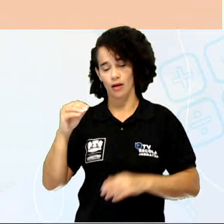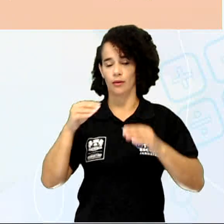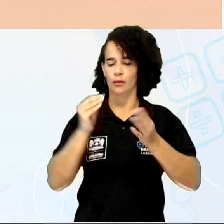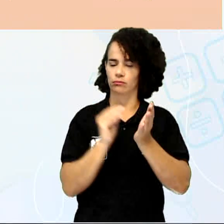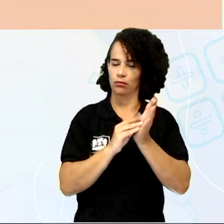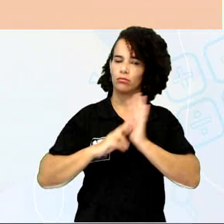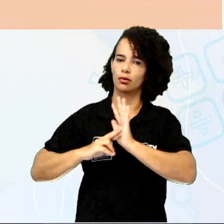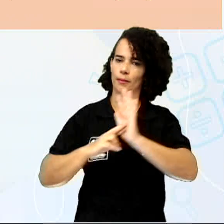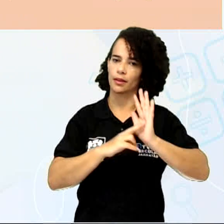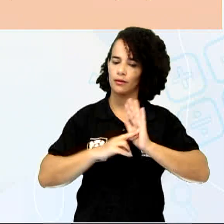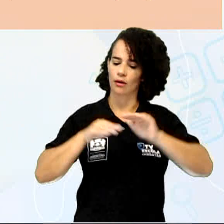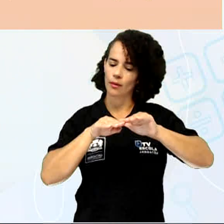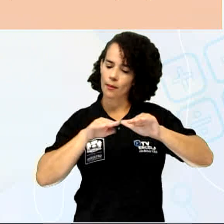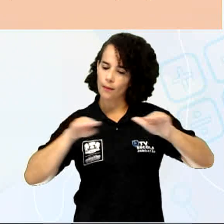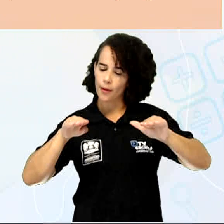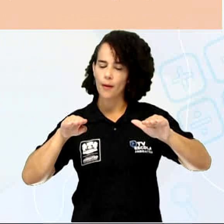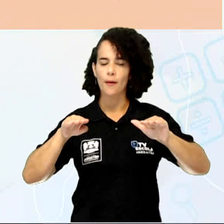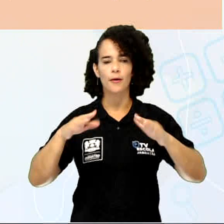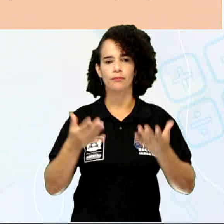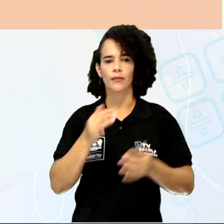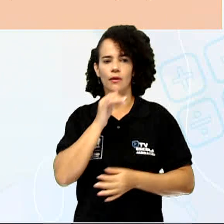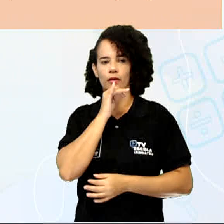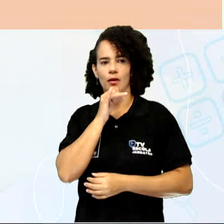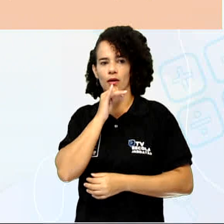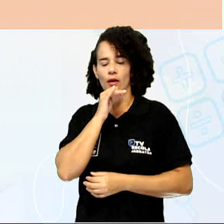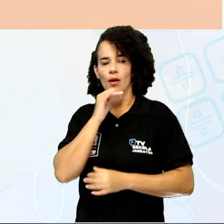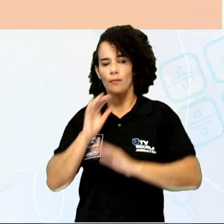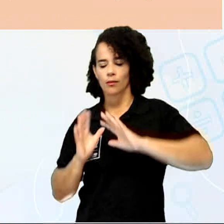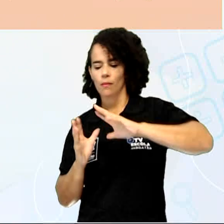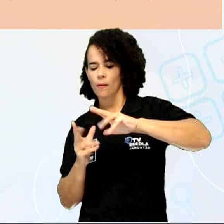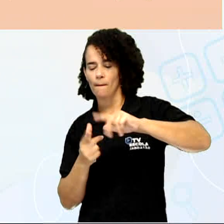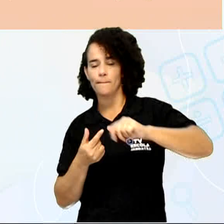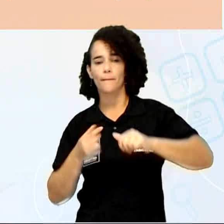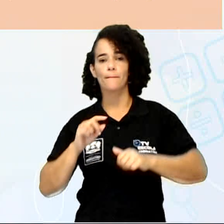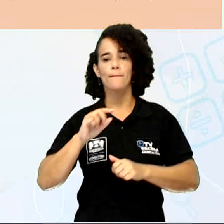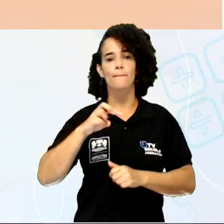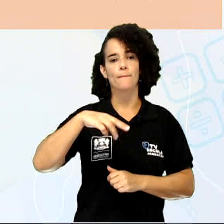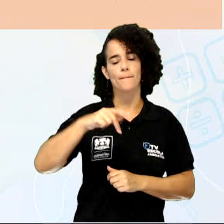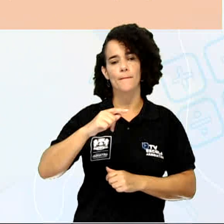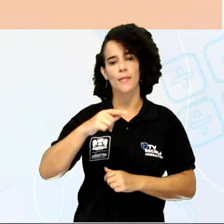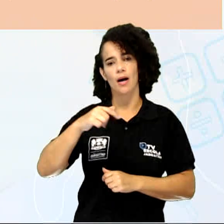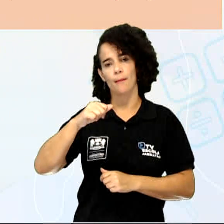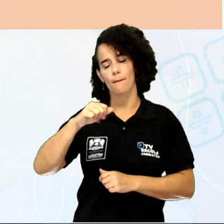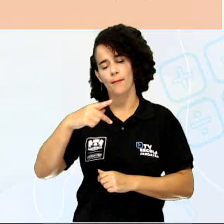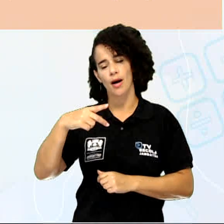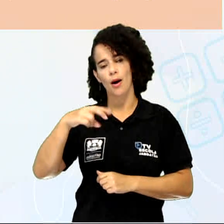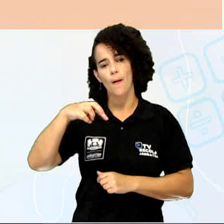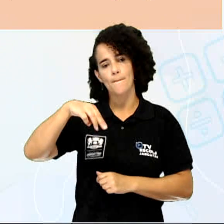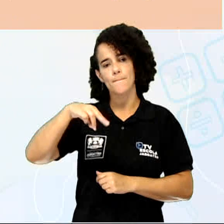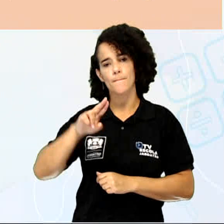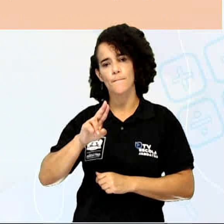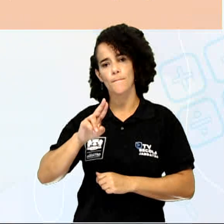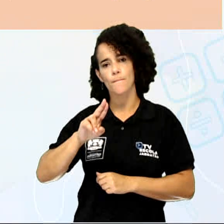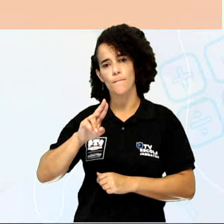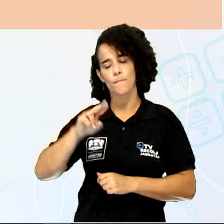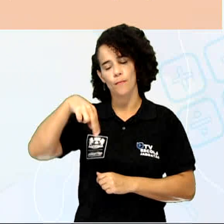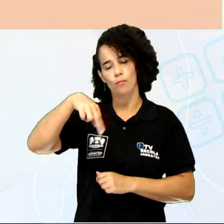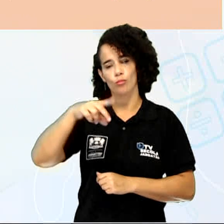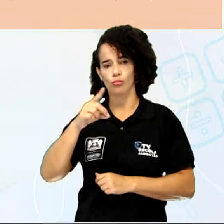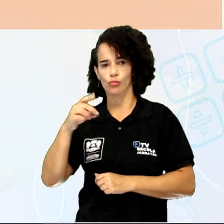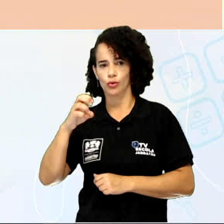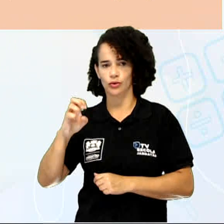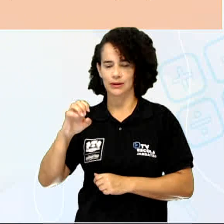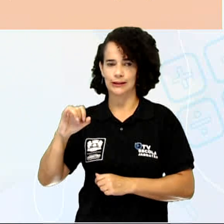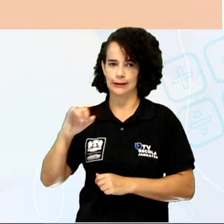mapa mundi, né? Um tipo de planisfério em que os dois hemisférios aparecem projetados lado a lado,